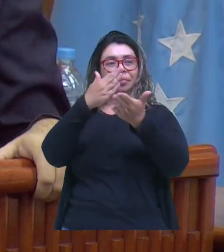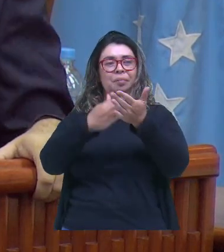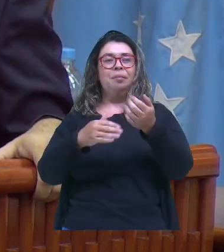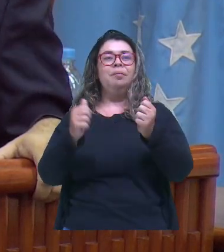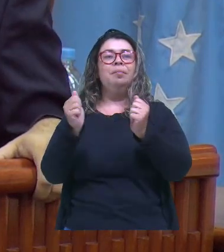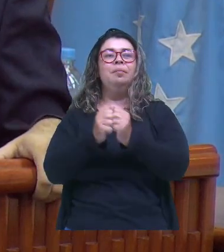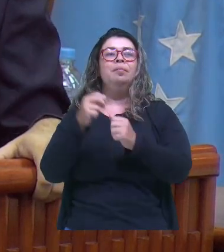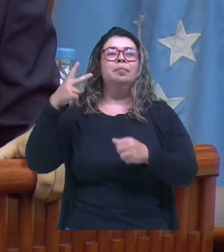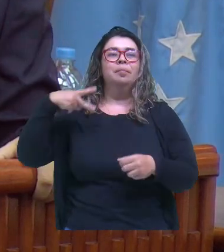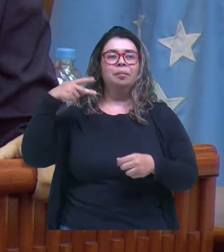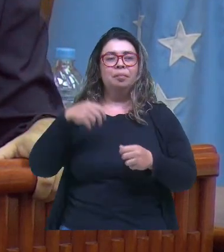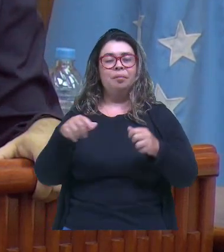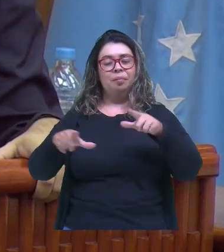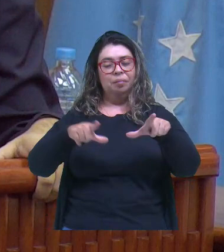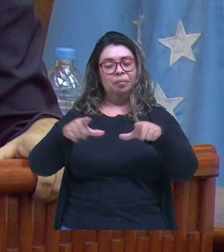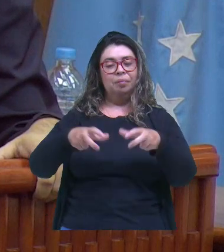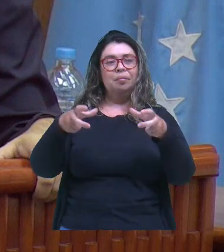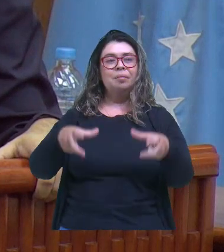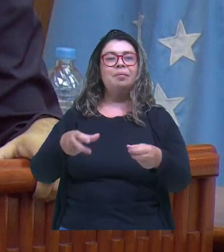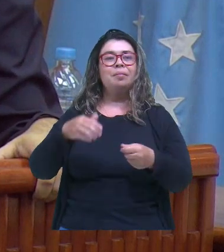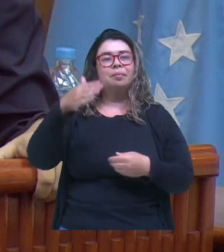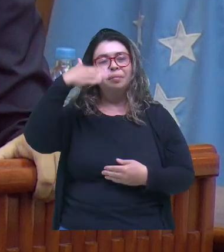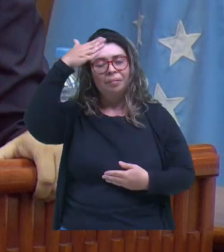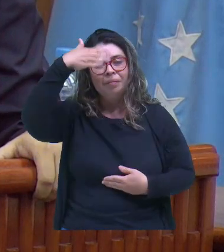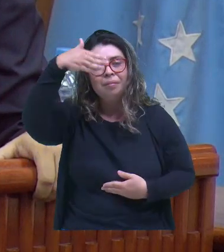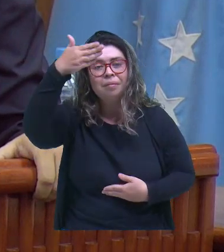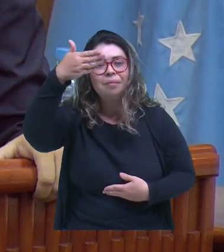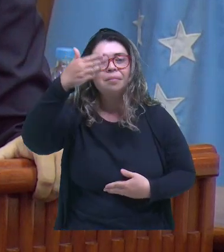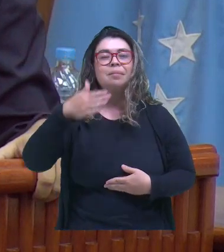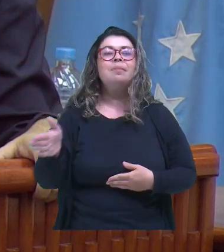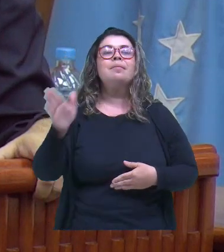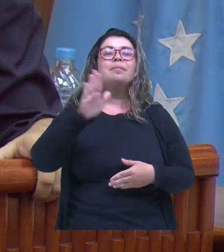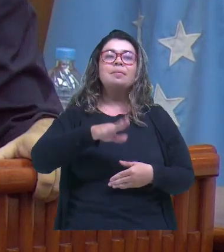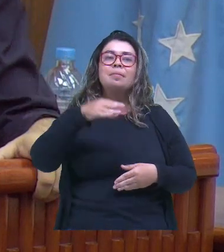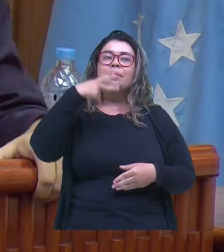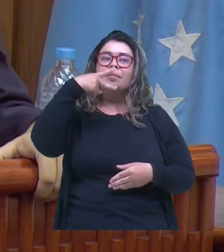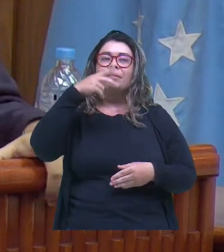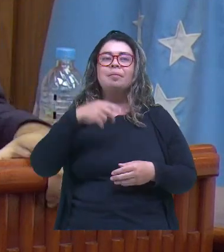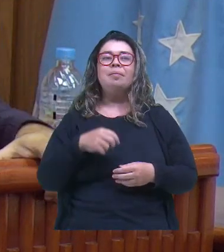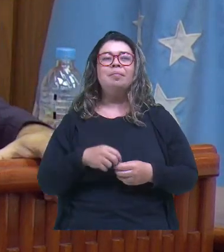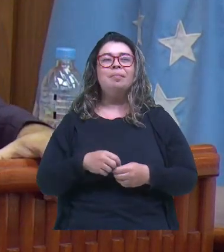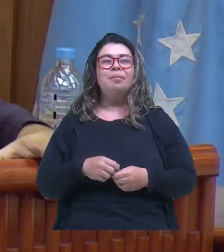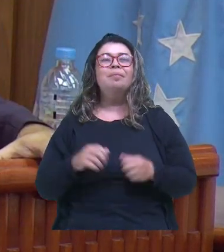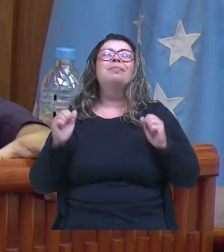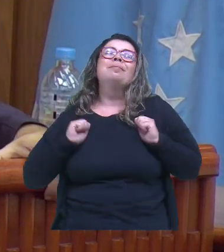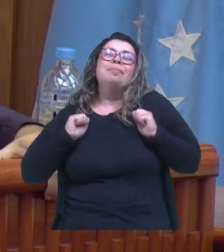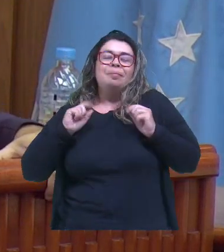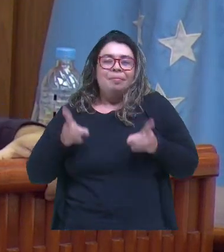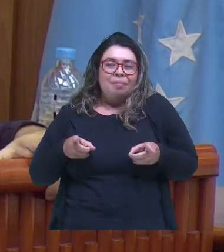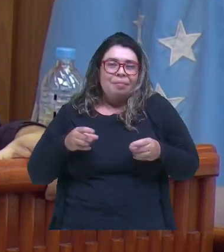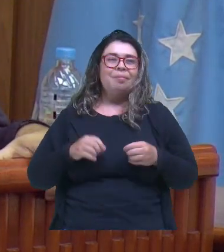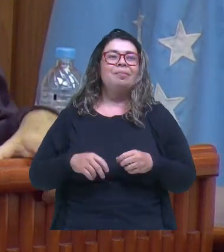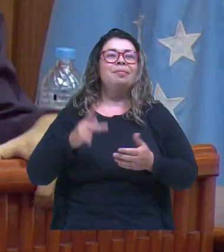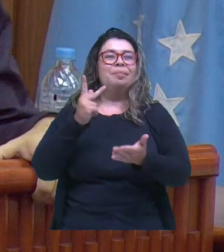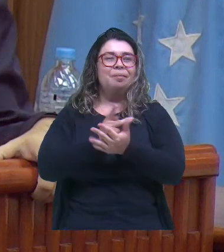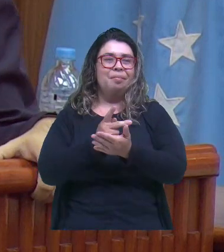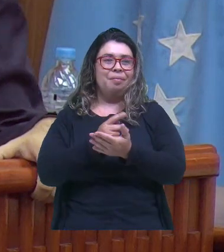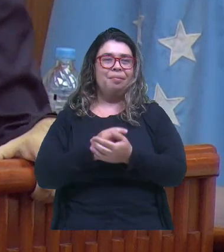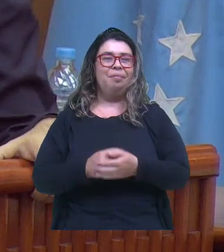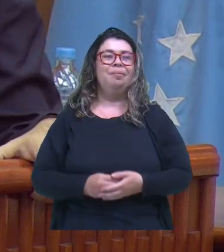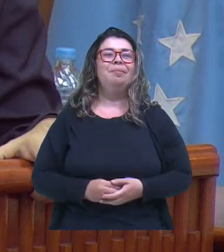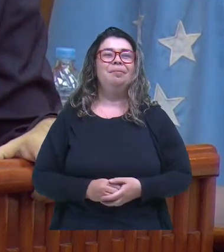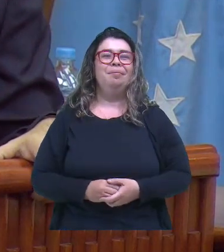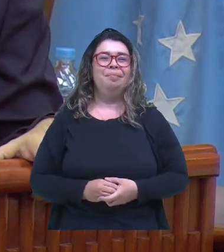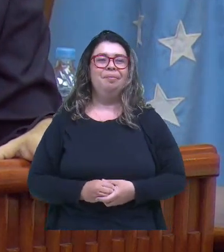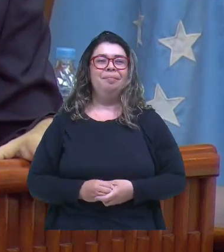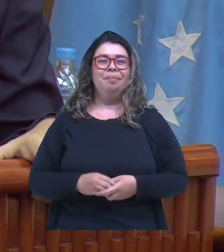com os servidores da casa, essa honraria. Volto a dizer, acho que foi mais por sorte em 2021 do que por competência.